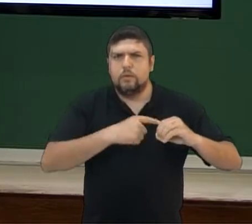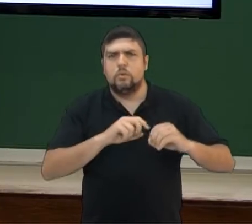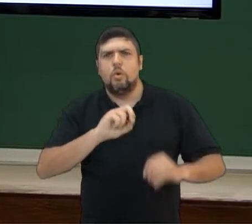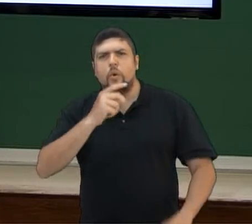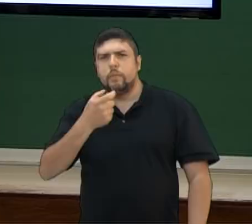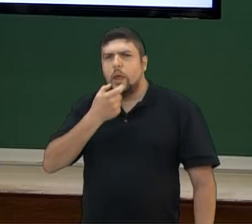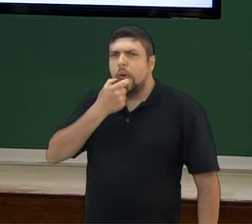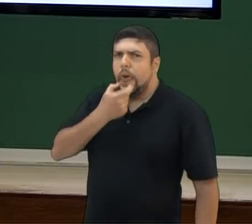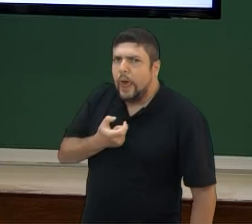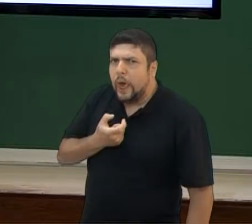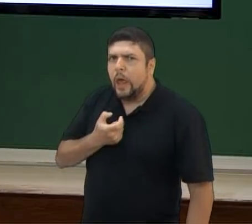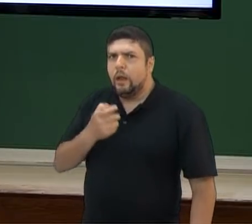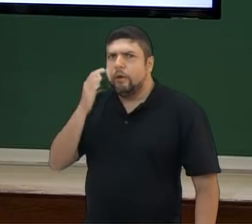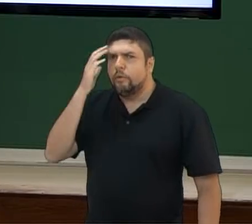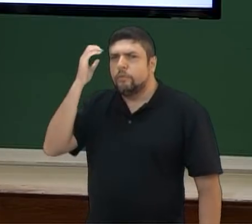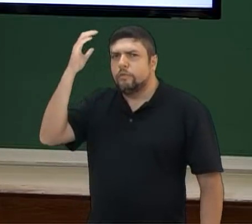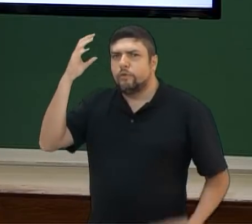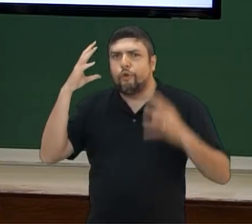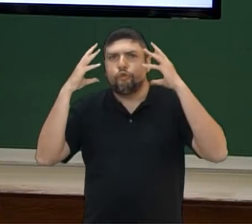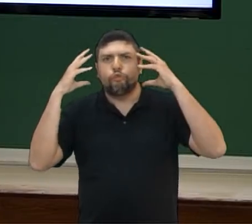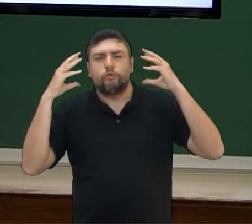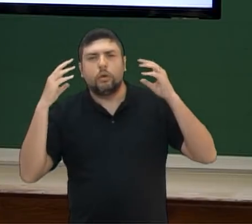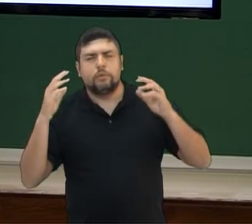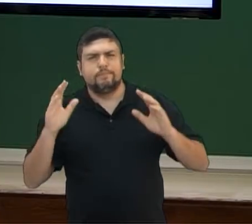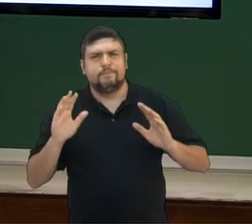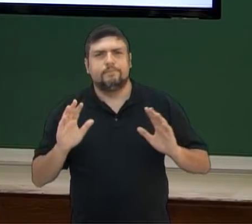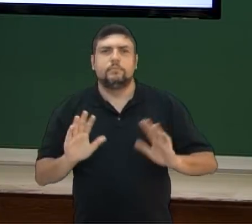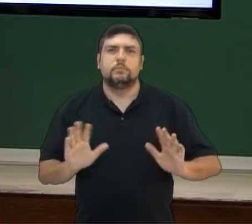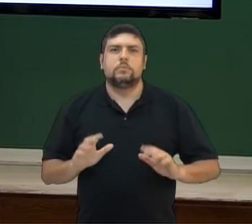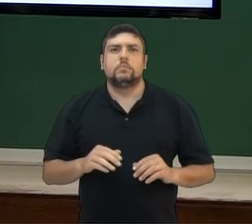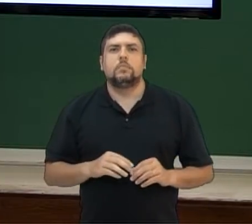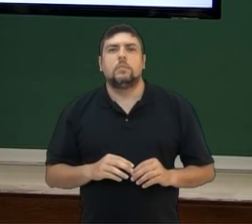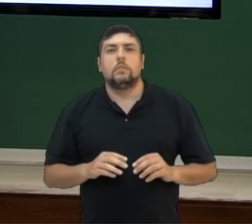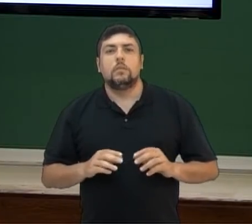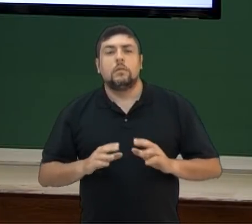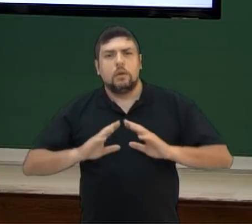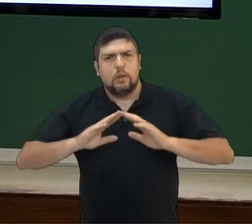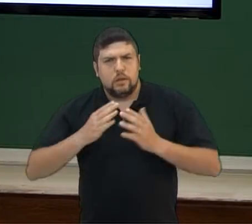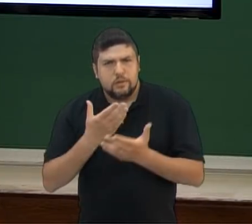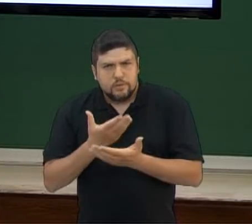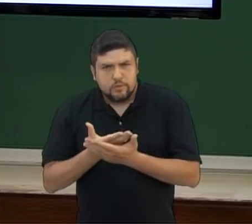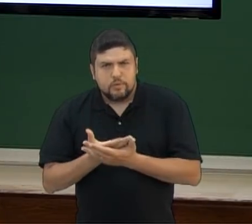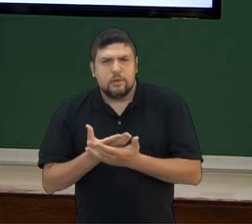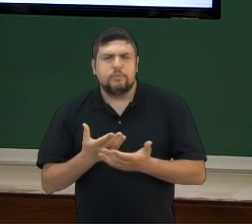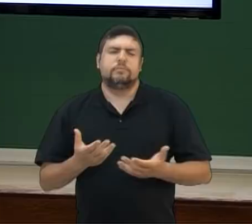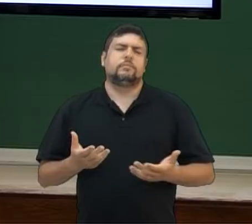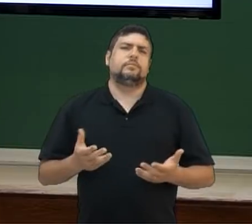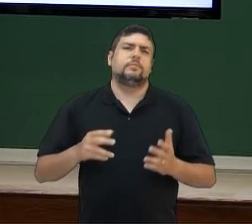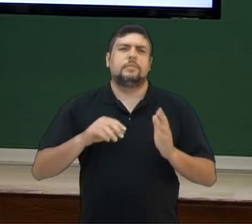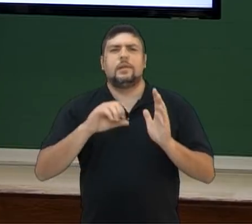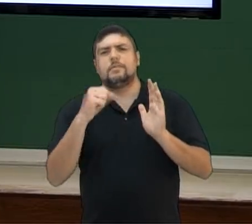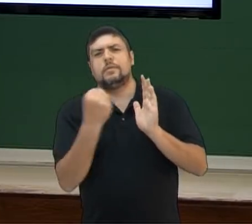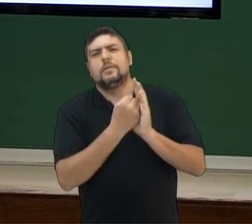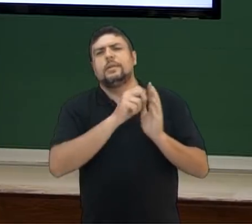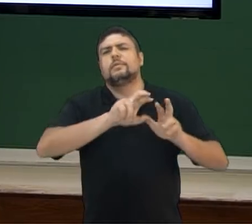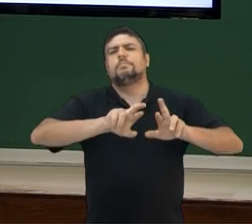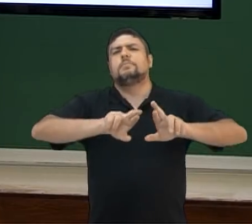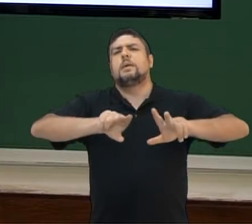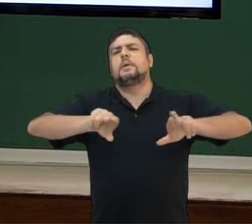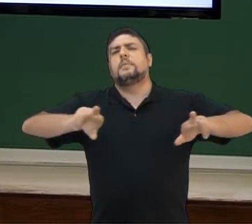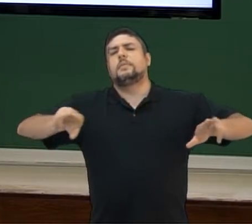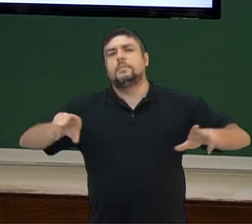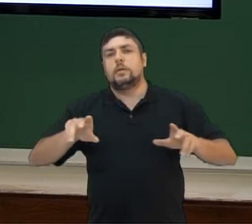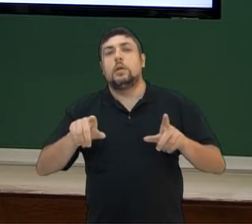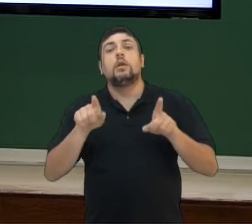um instrumento de método científico. A escola, temos uma infinidade de símbolos para representar a escola, inclusive